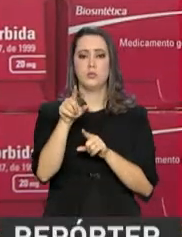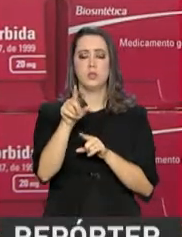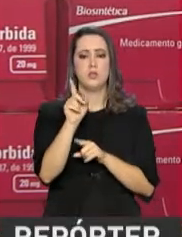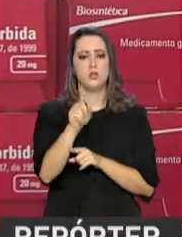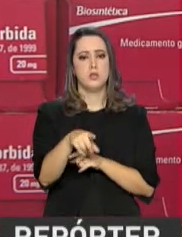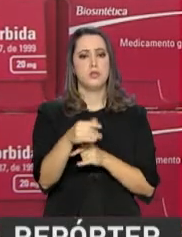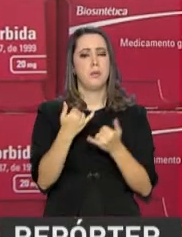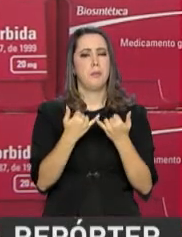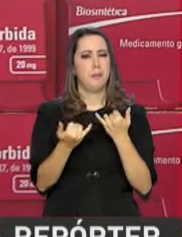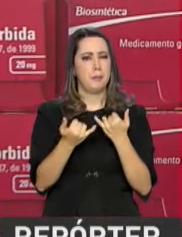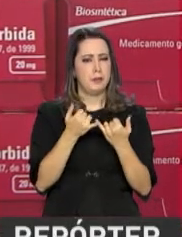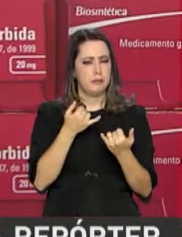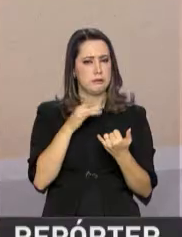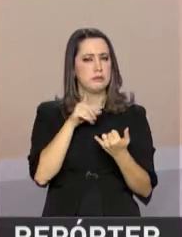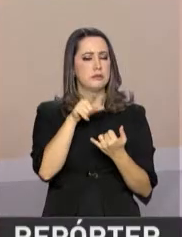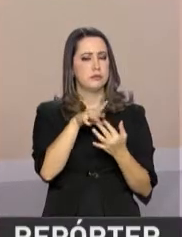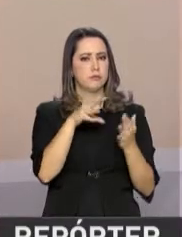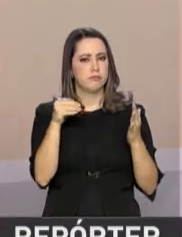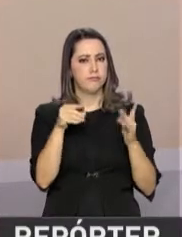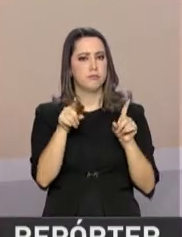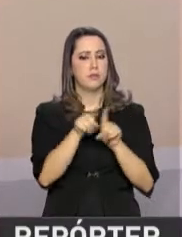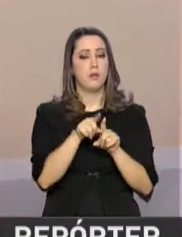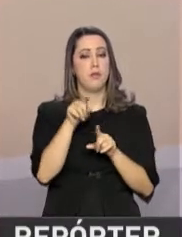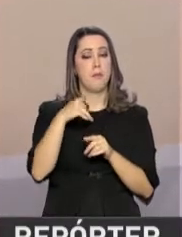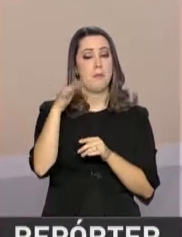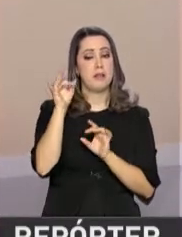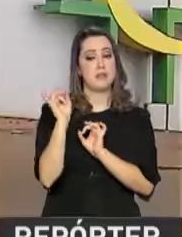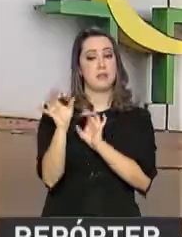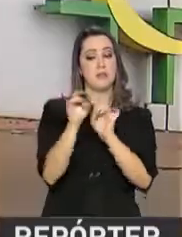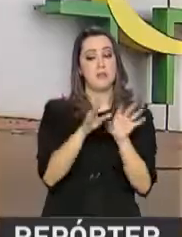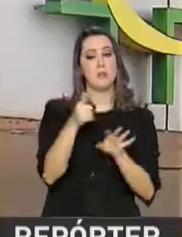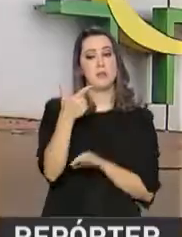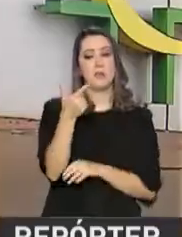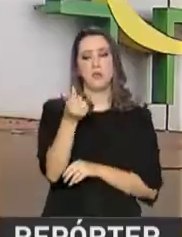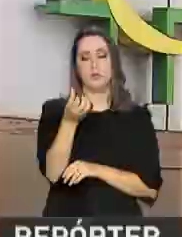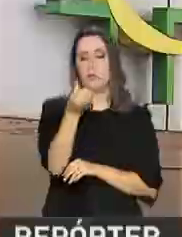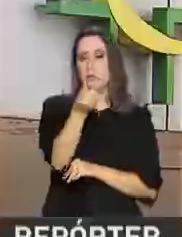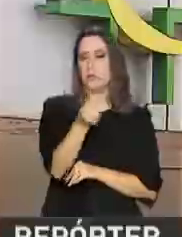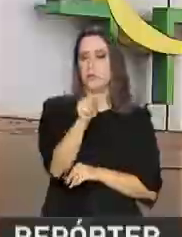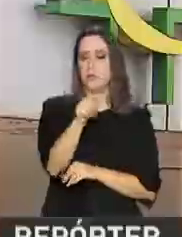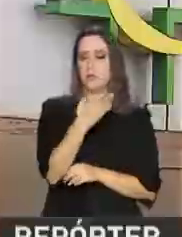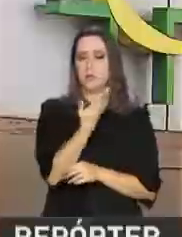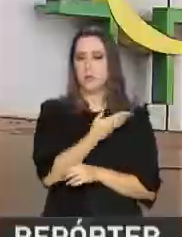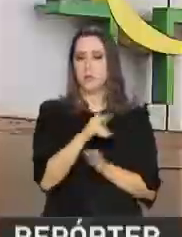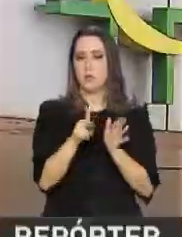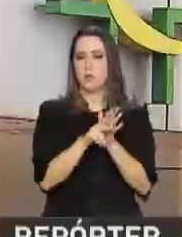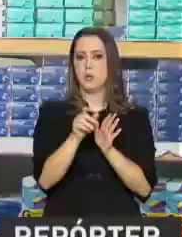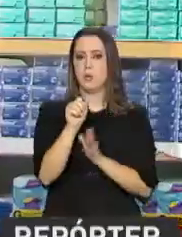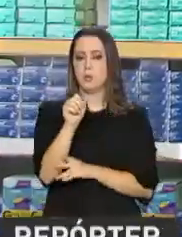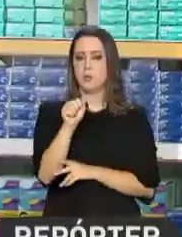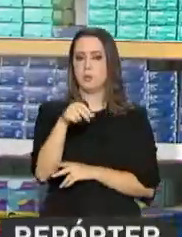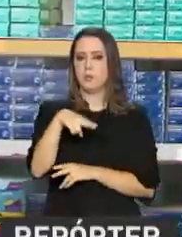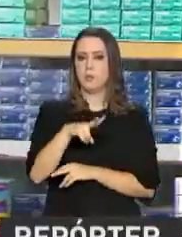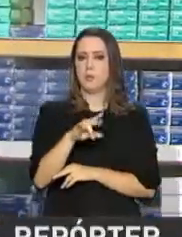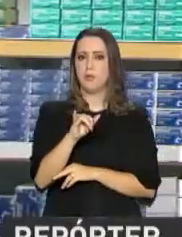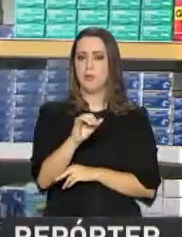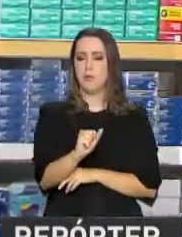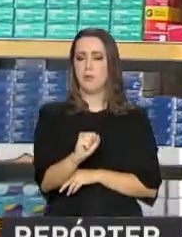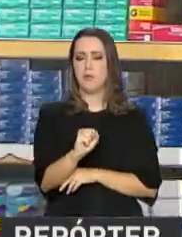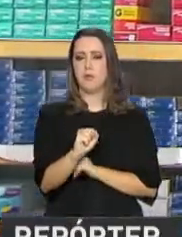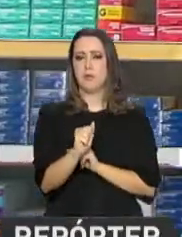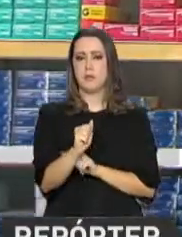em 2016 segundo o documento divulgado pela agência nacional de vigilância sanitária eles